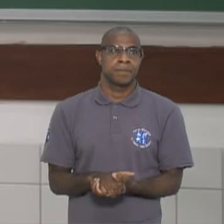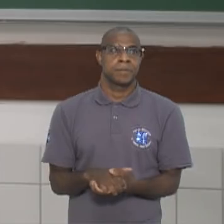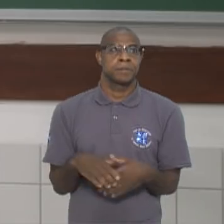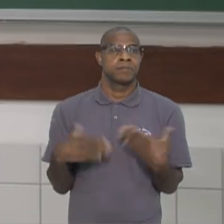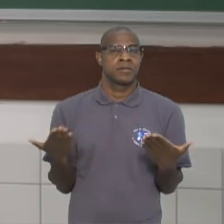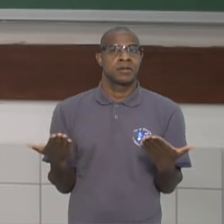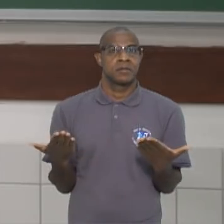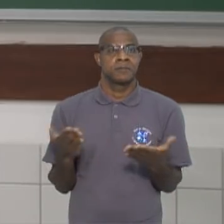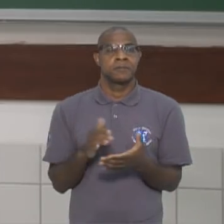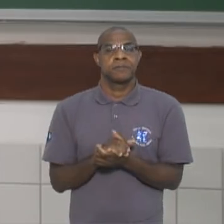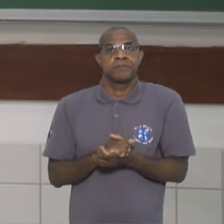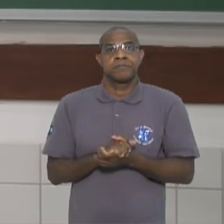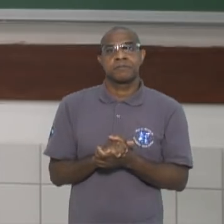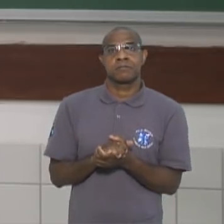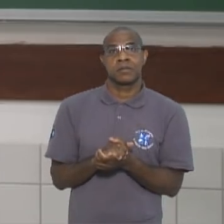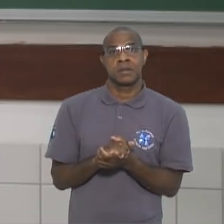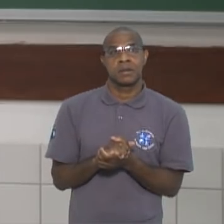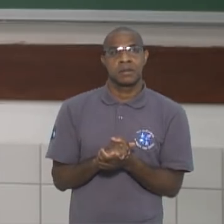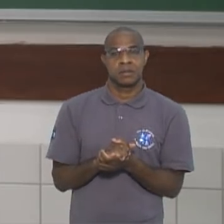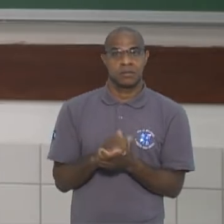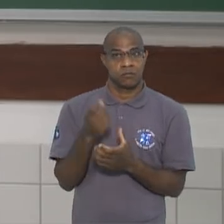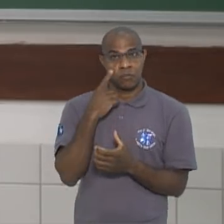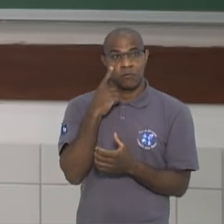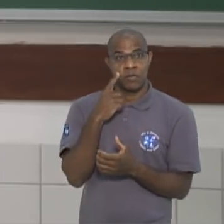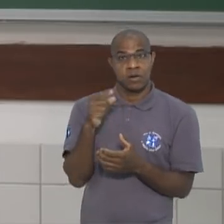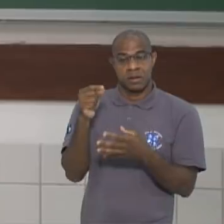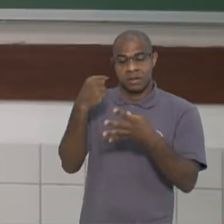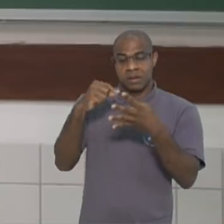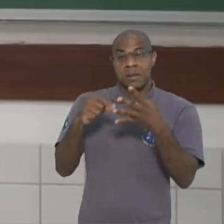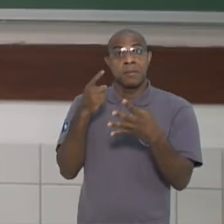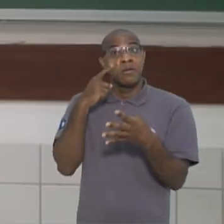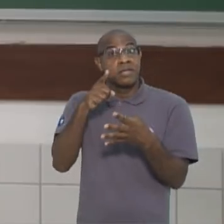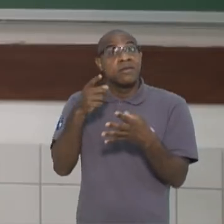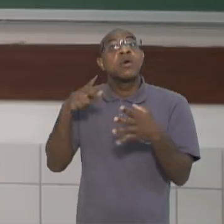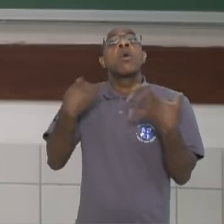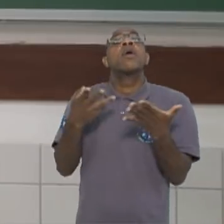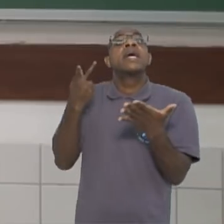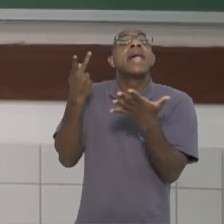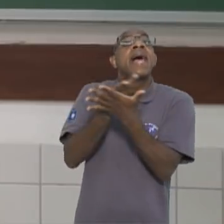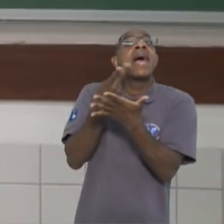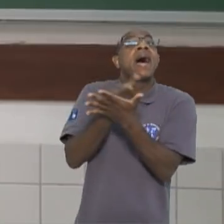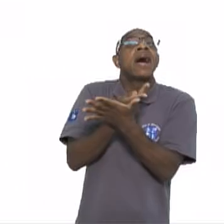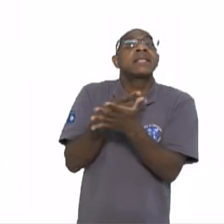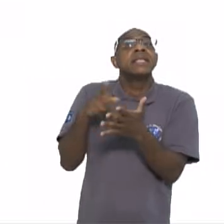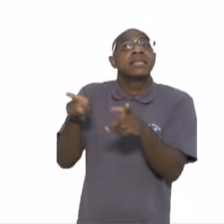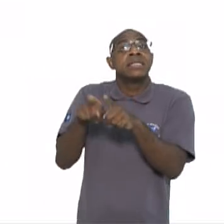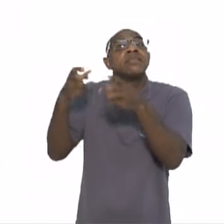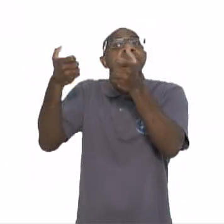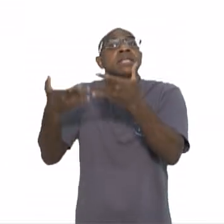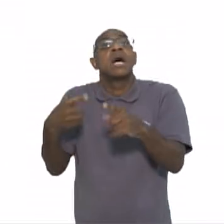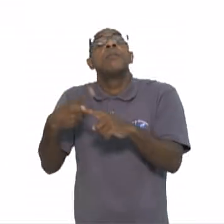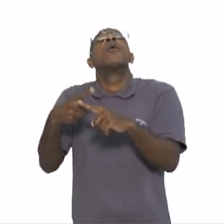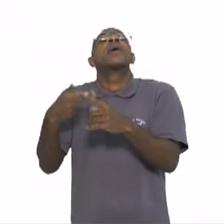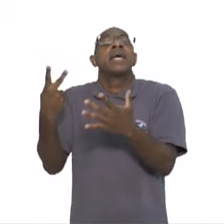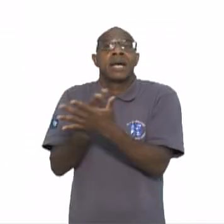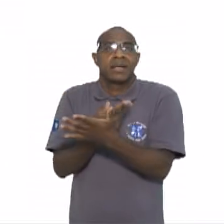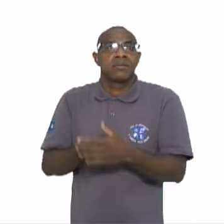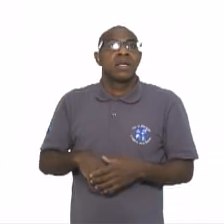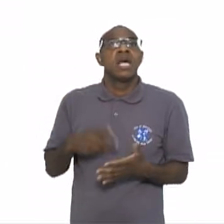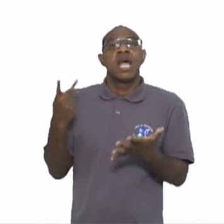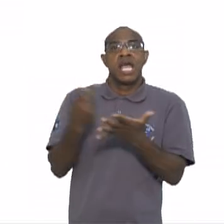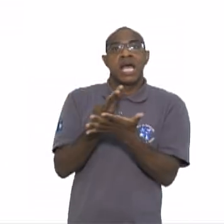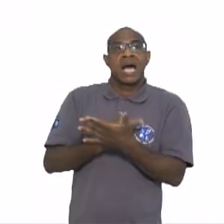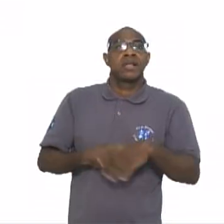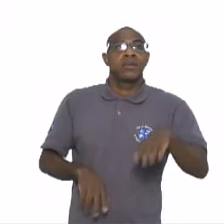Então vamos à correção da atividade 4, que era para você ver qual era a incorreta e justificar. E a incorreta é a letra D. A